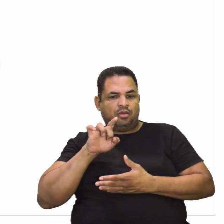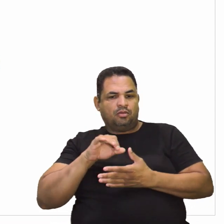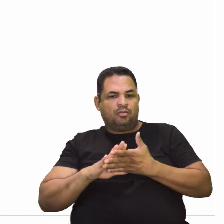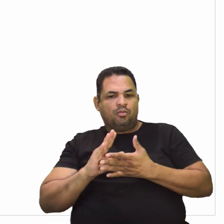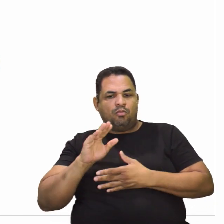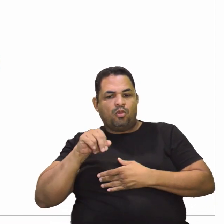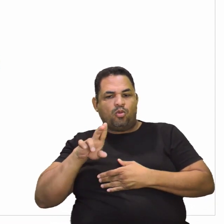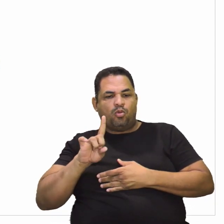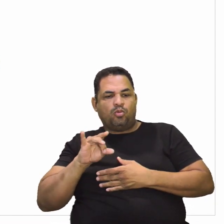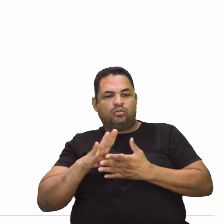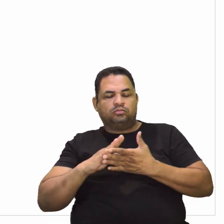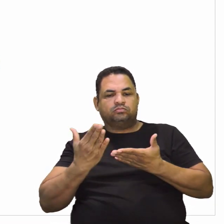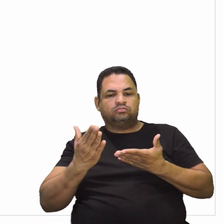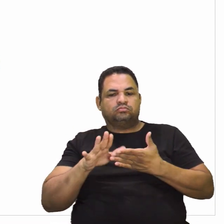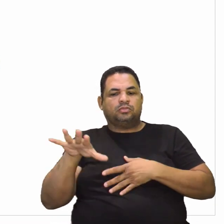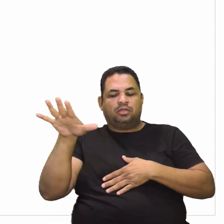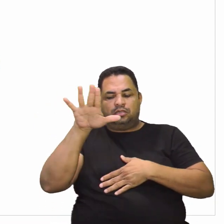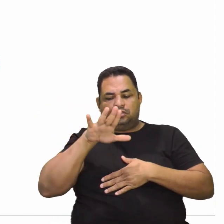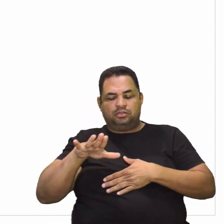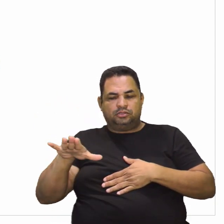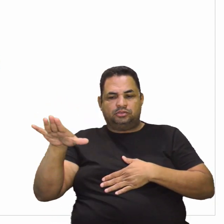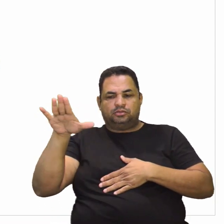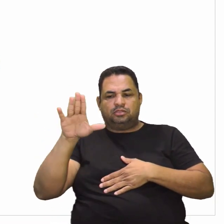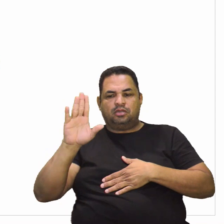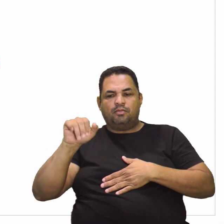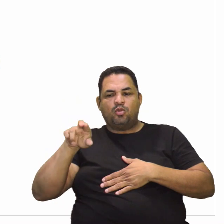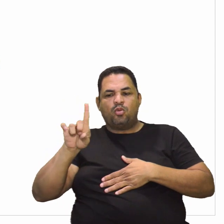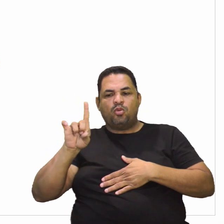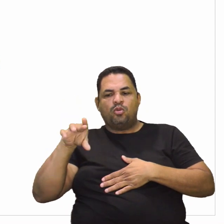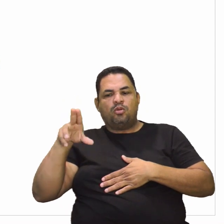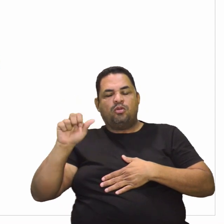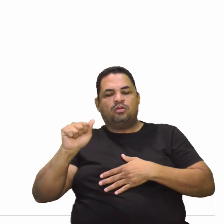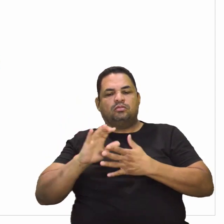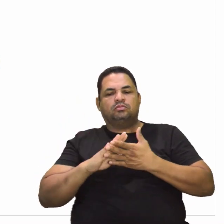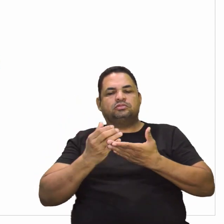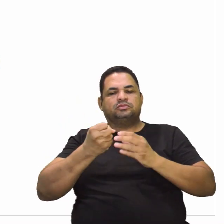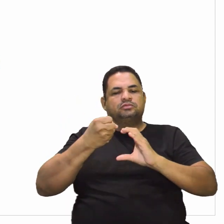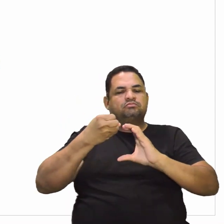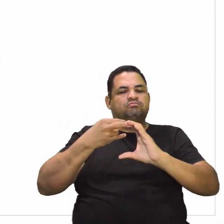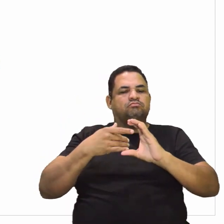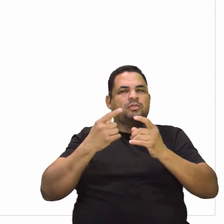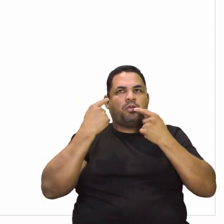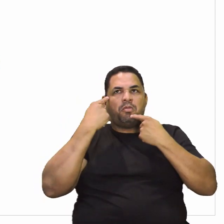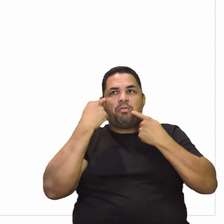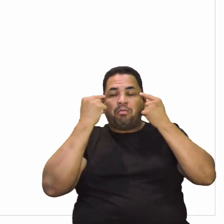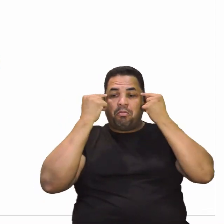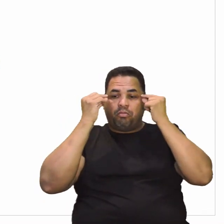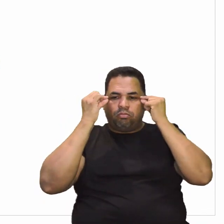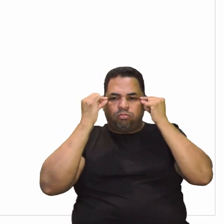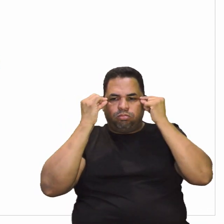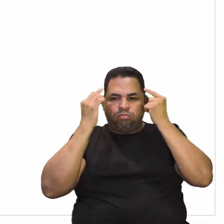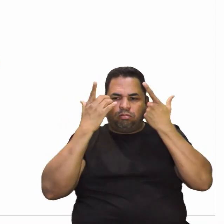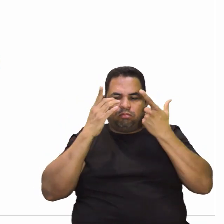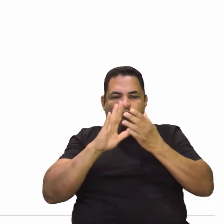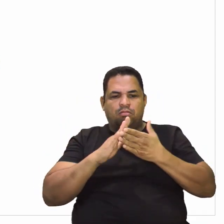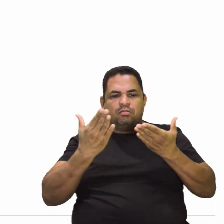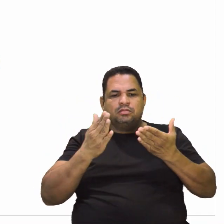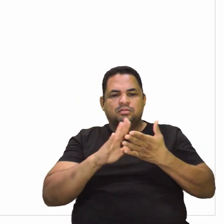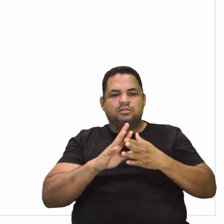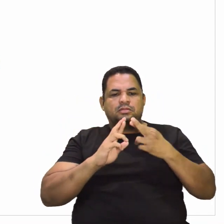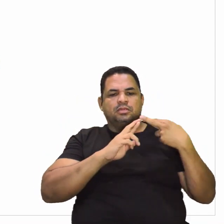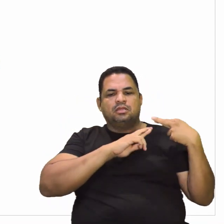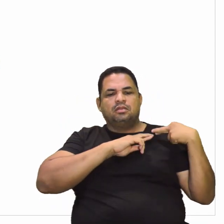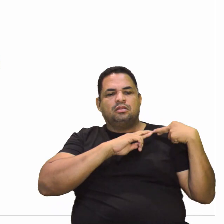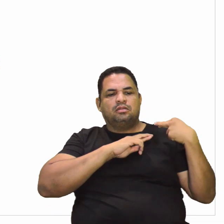mongóis, porque é da região da Mongólia, e aí você vê pelas características, pelas feições, eles foram os responsáveis, por